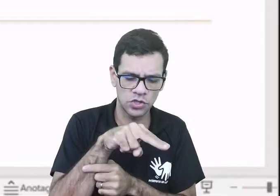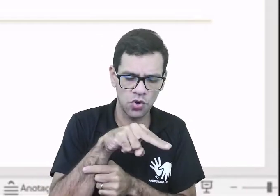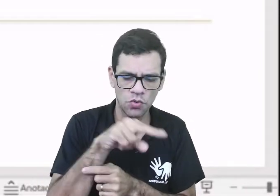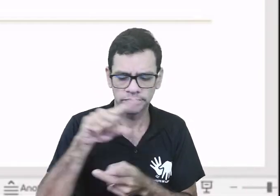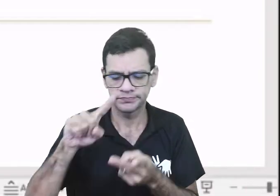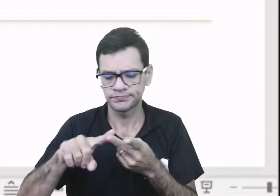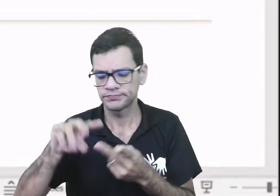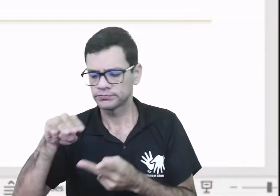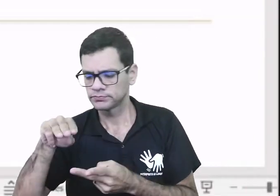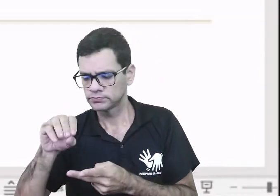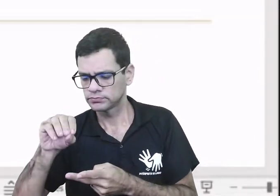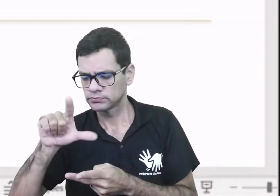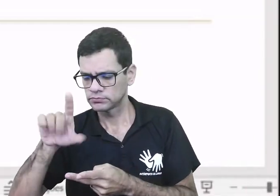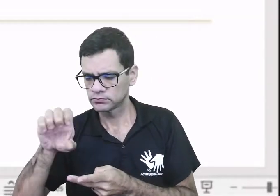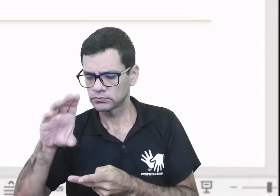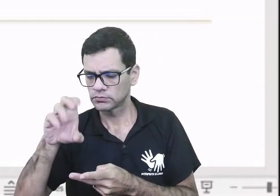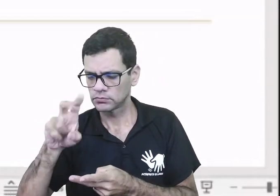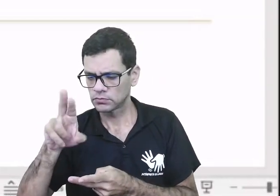lá do